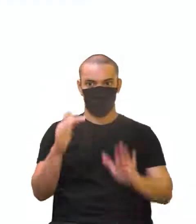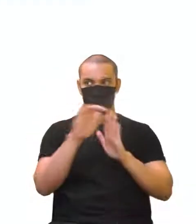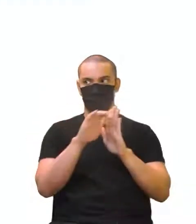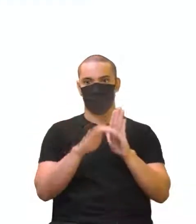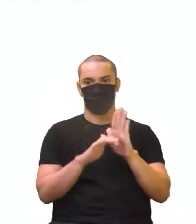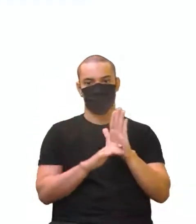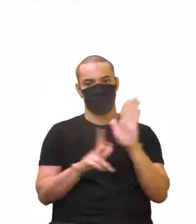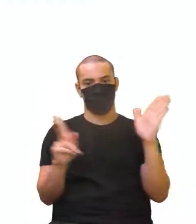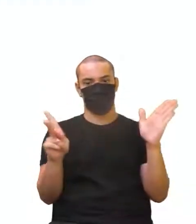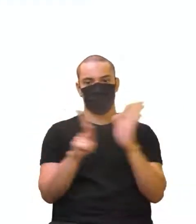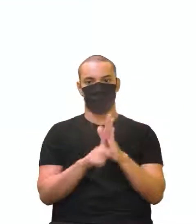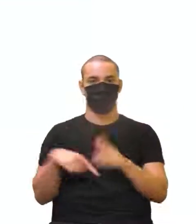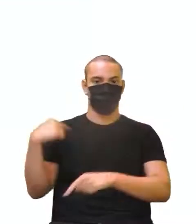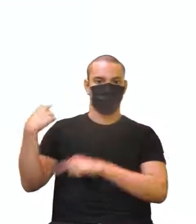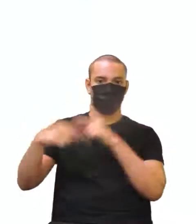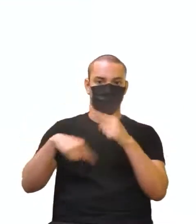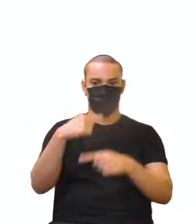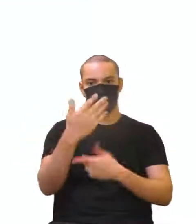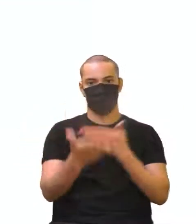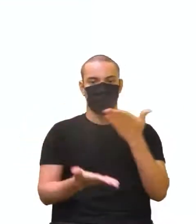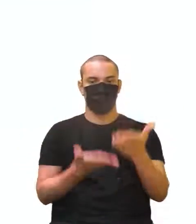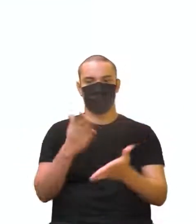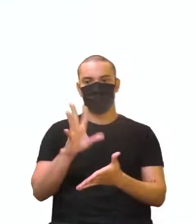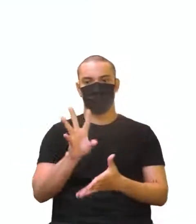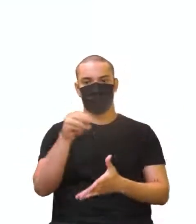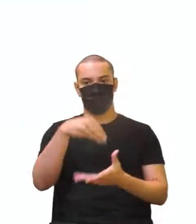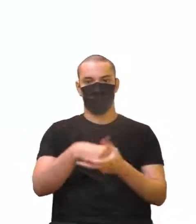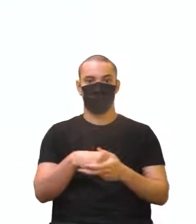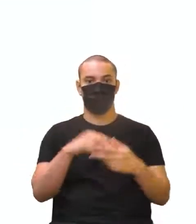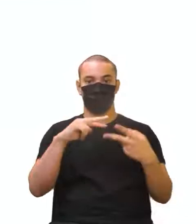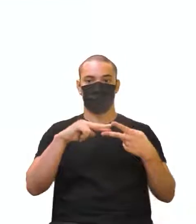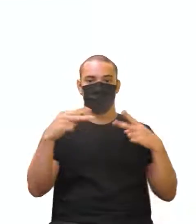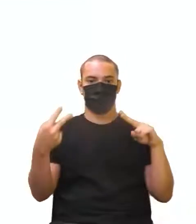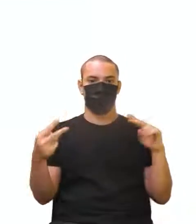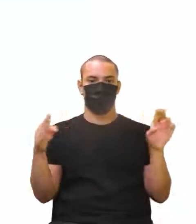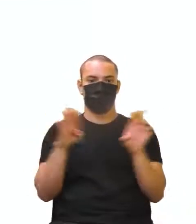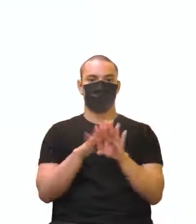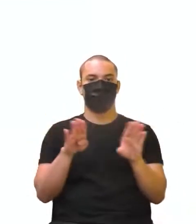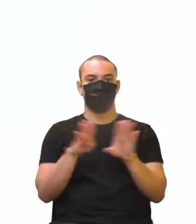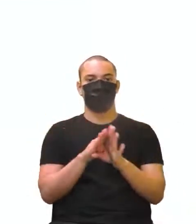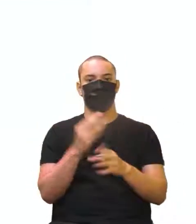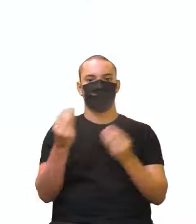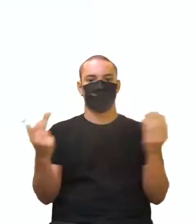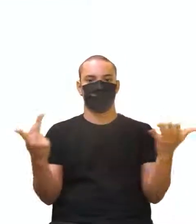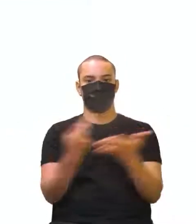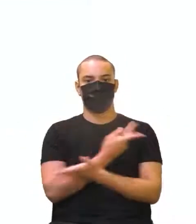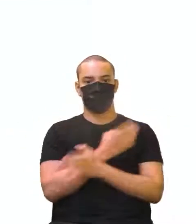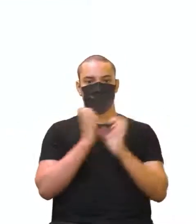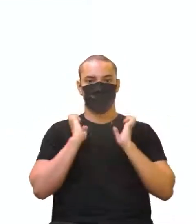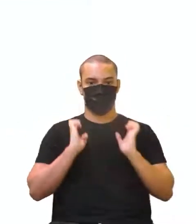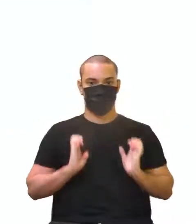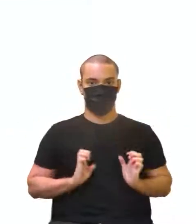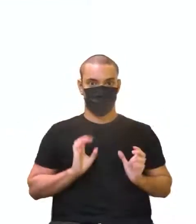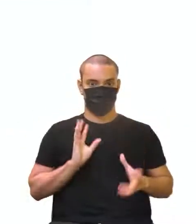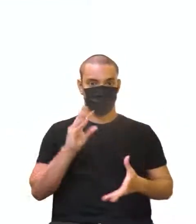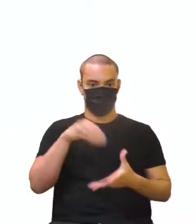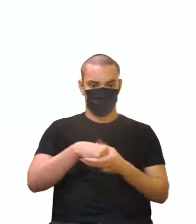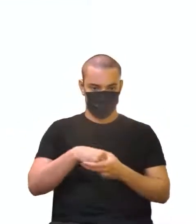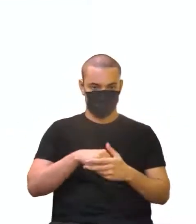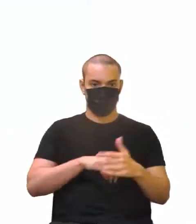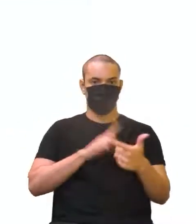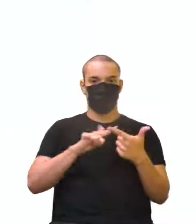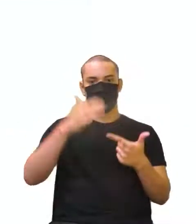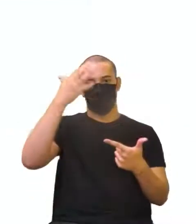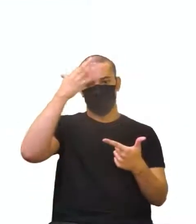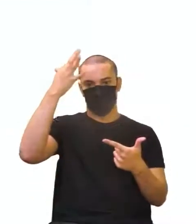componentes hereditários, suas aplicações na engenharia genética e as questões éticas envolvidas. Compreender